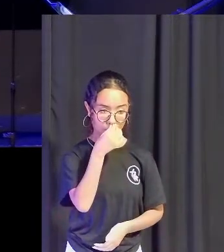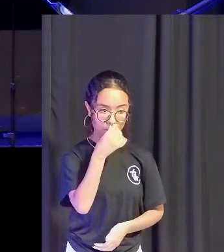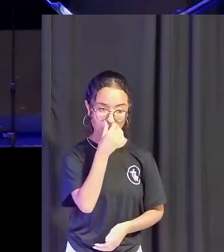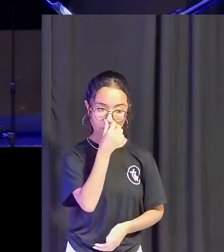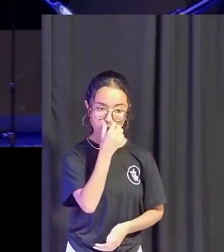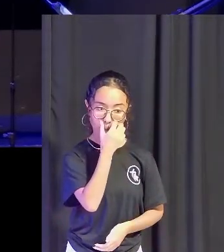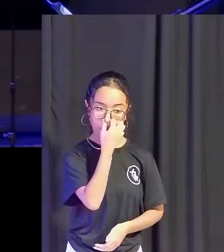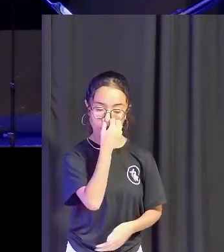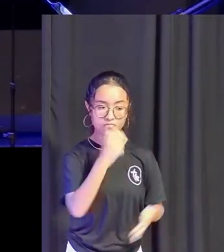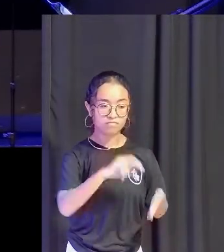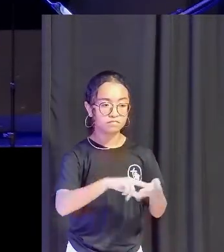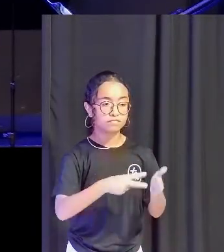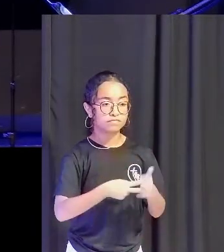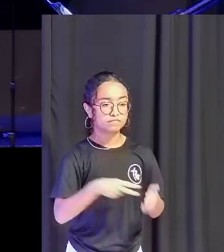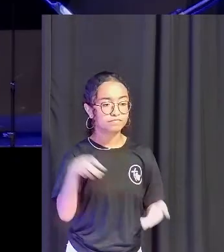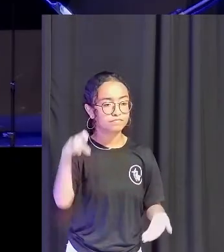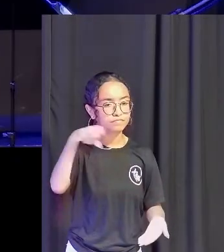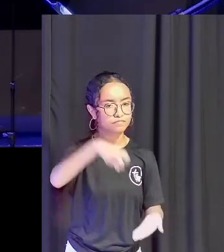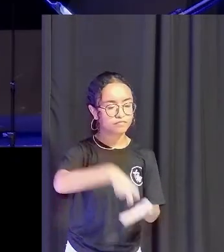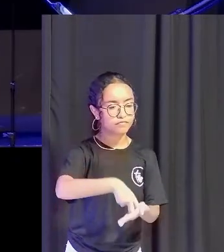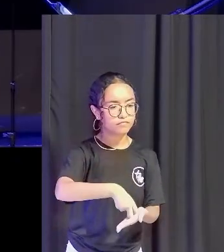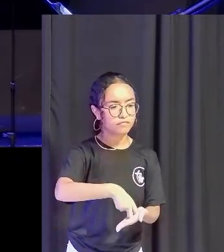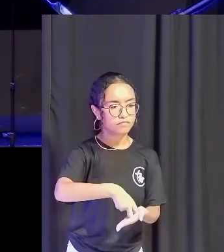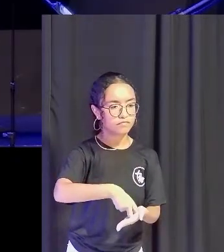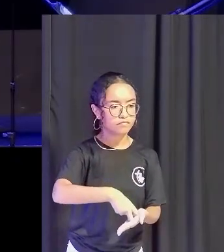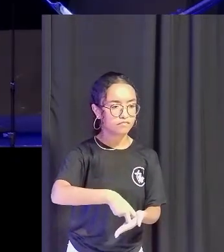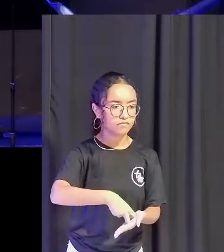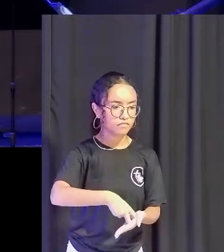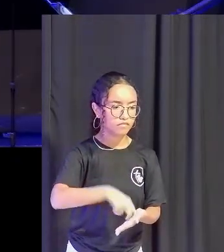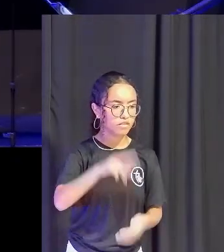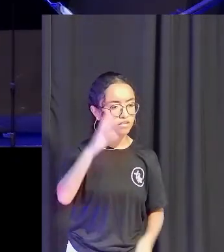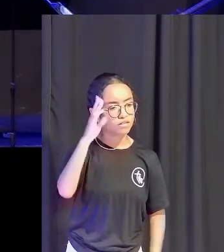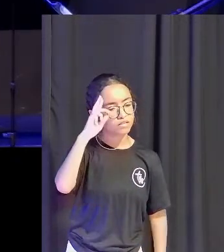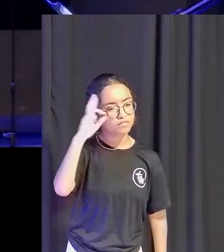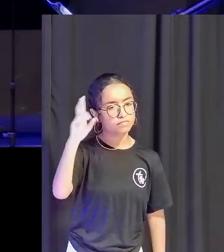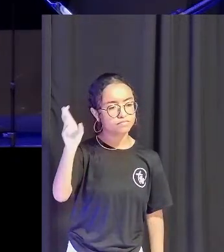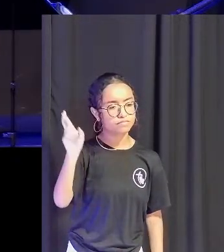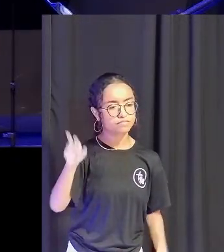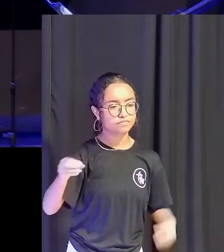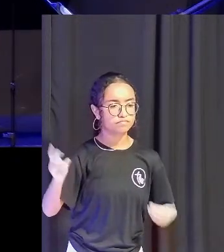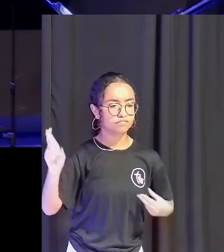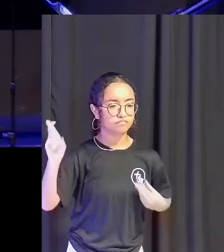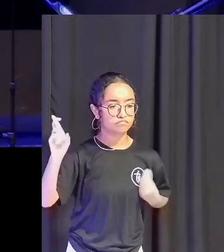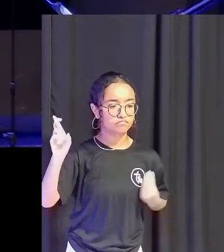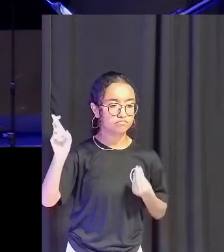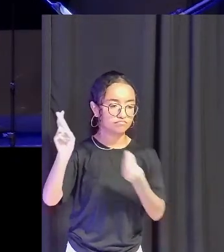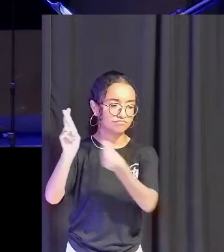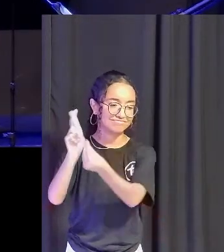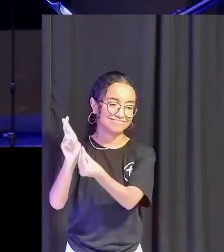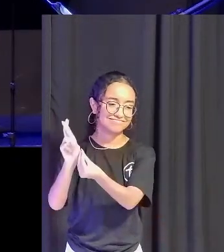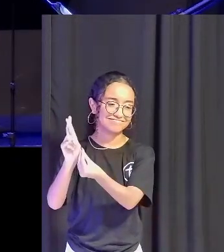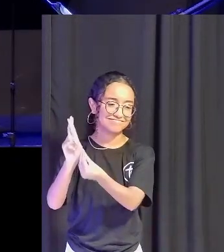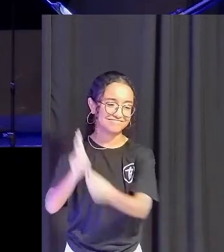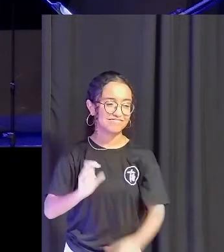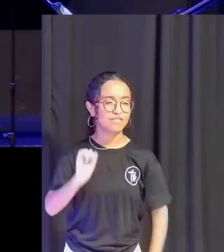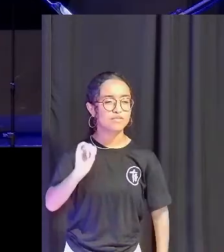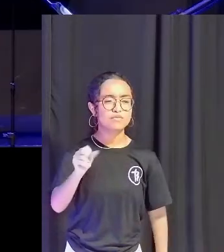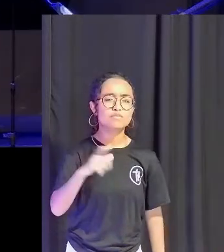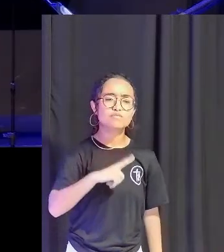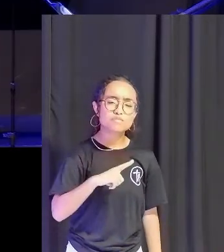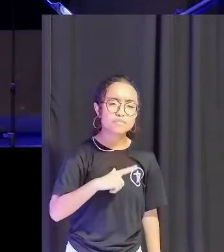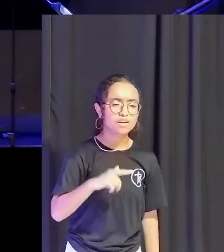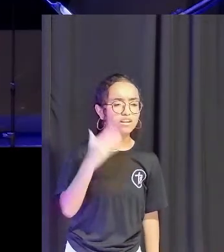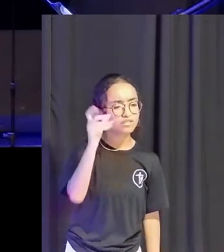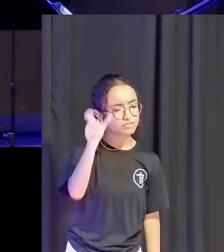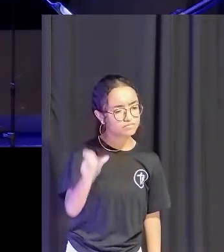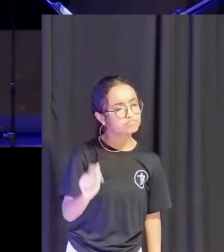rendendo a Ele o senhorio da tua vida. Se tem alguém hoje que nunca fez isso e